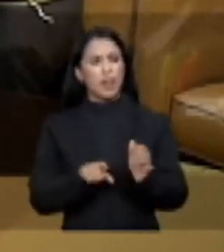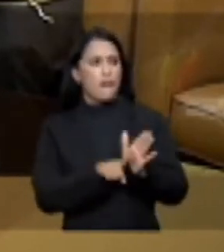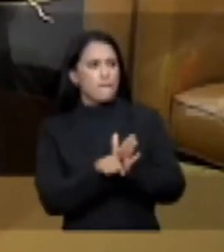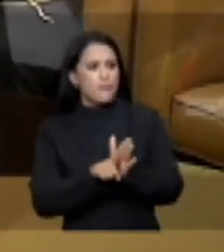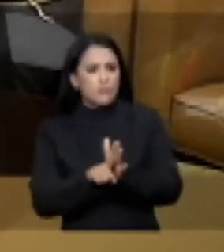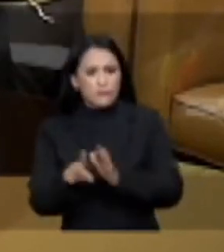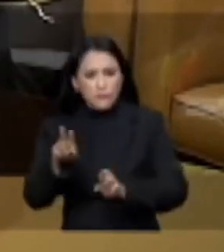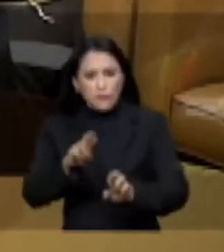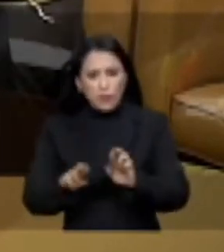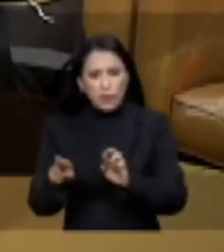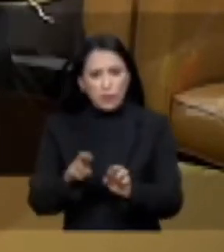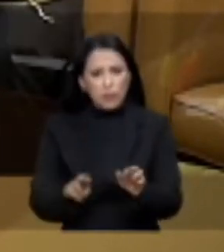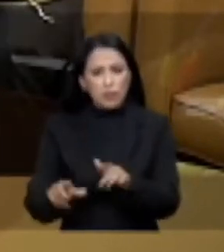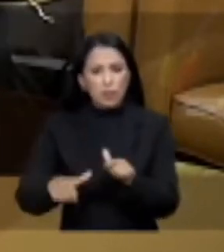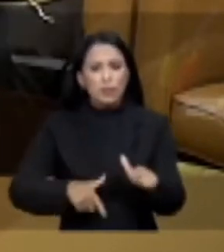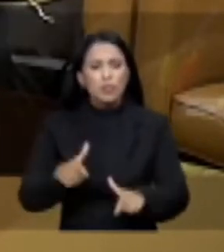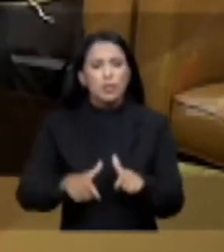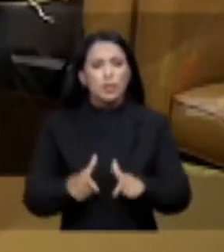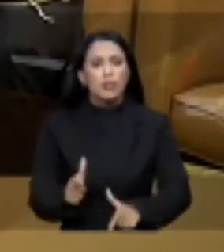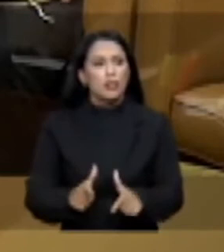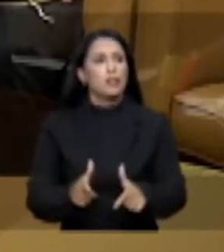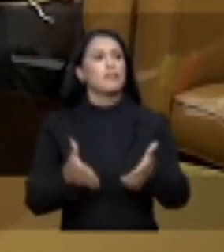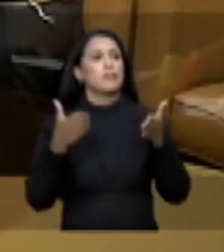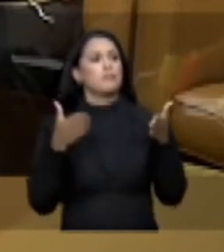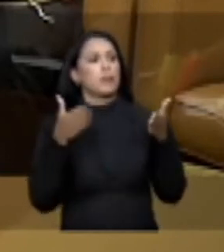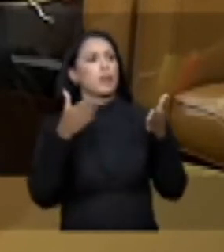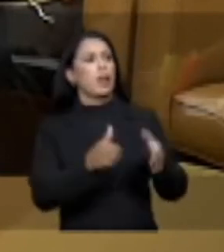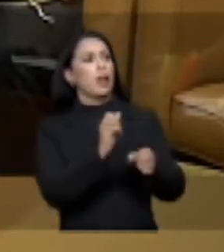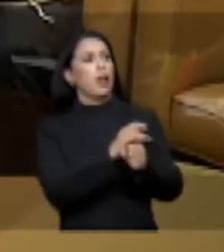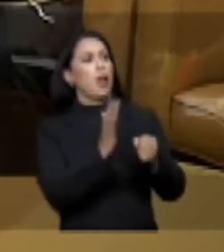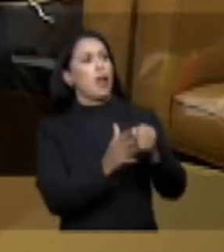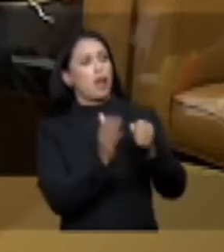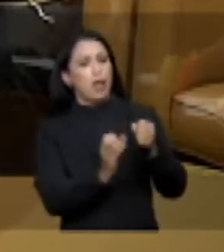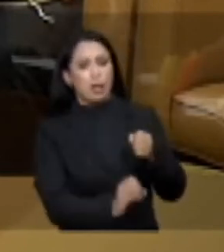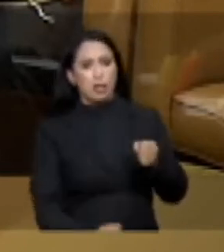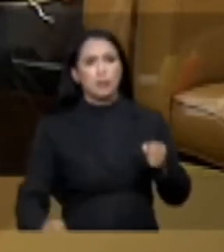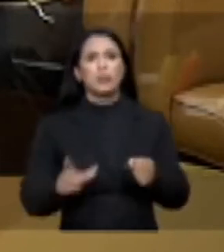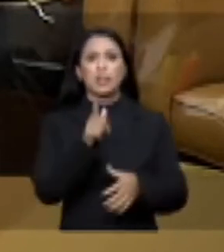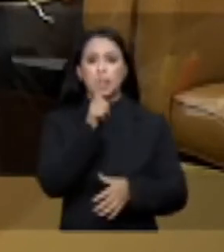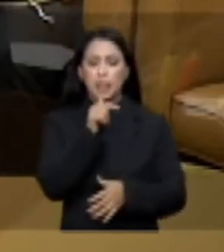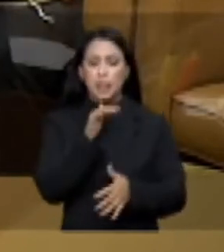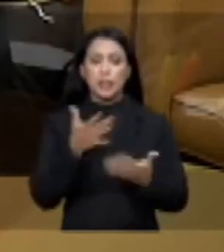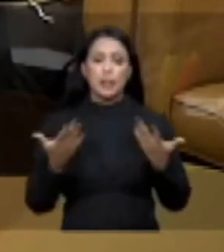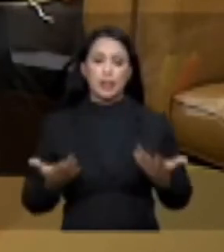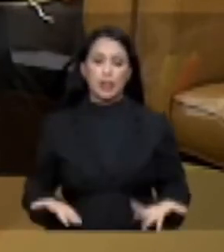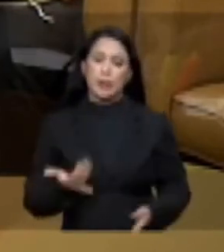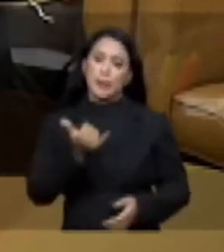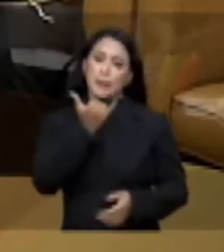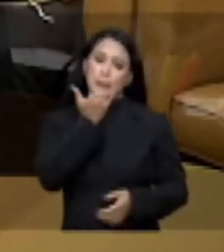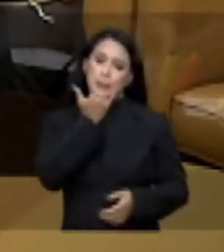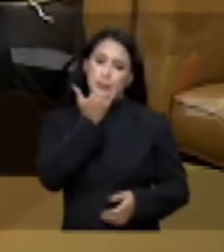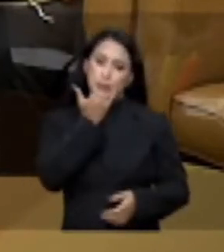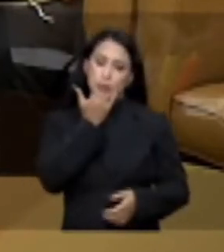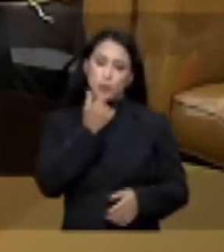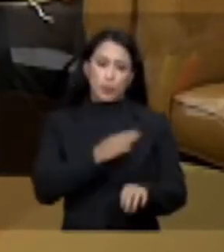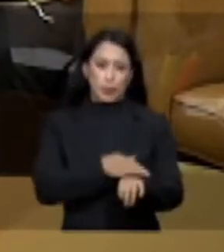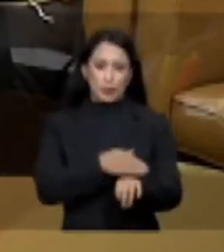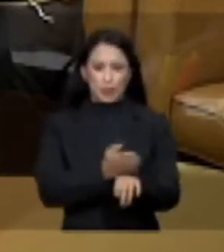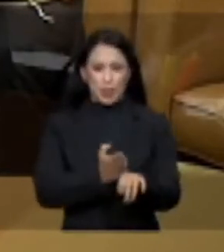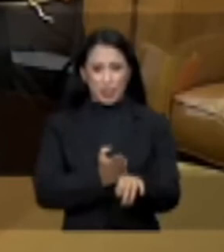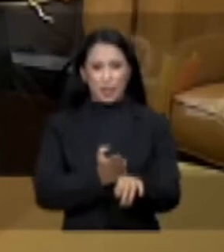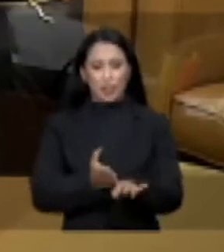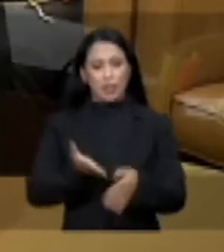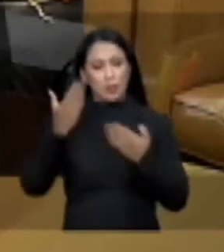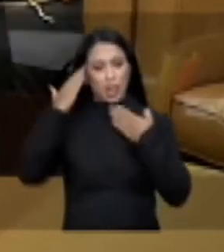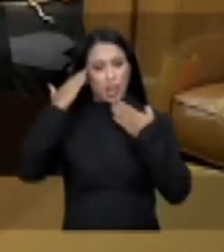fiscalização dos serviços específicos de água e saneamento básico. Portanto, excelências, pedindo desculpas aqui por extrapolar o meu tempo